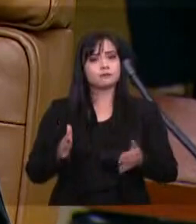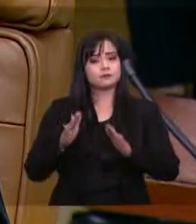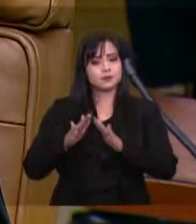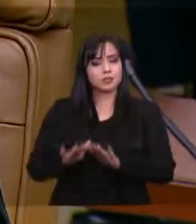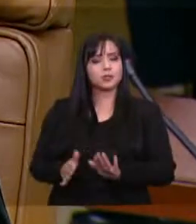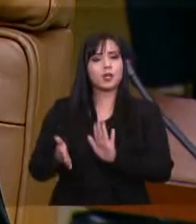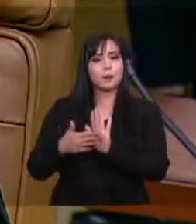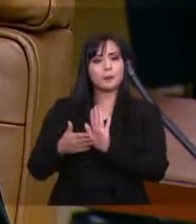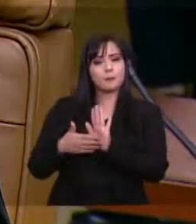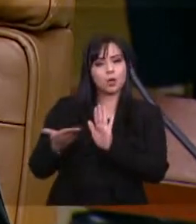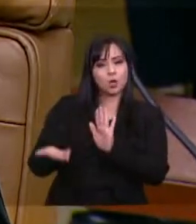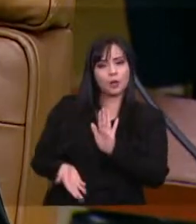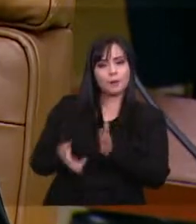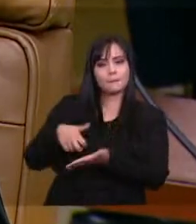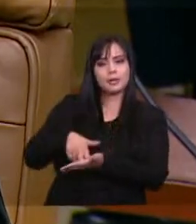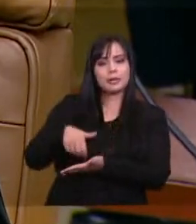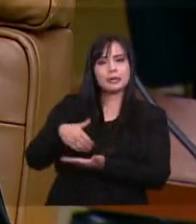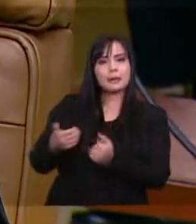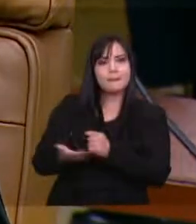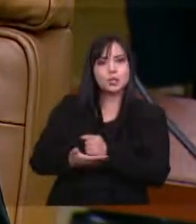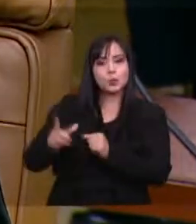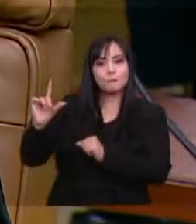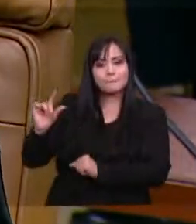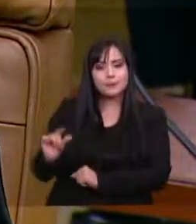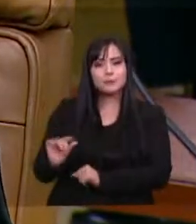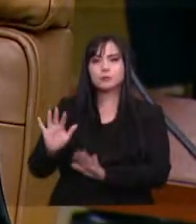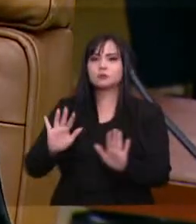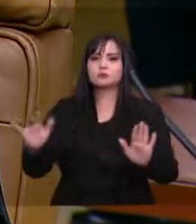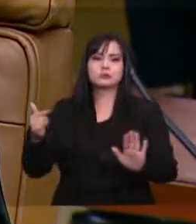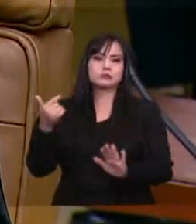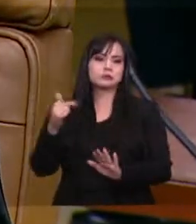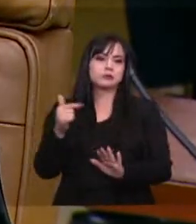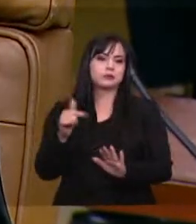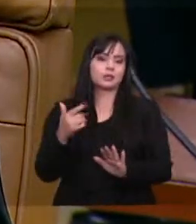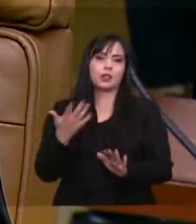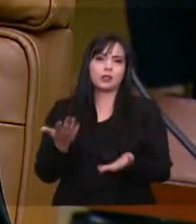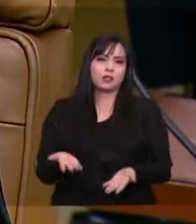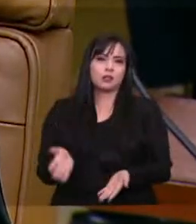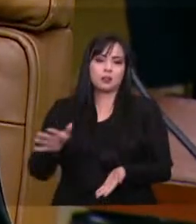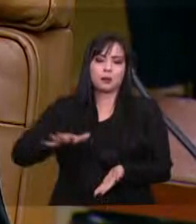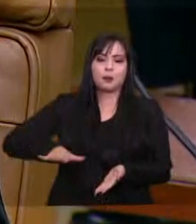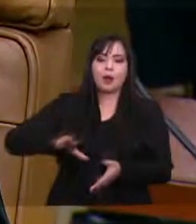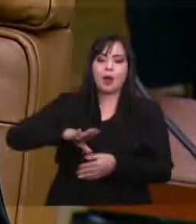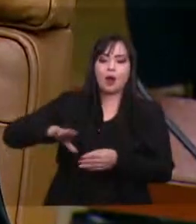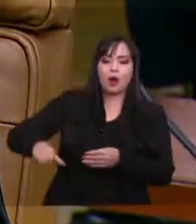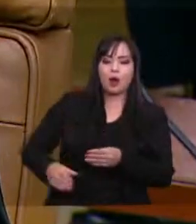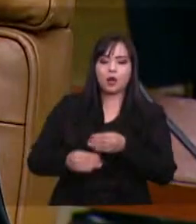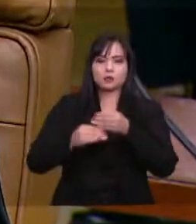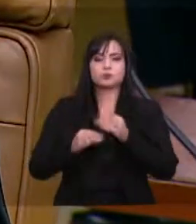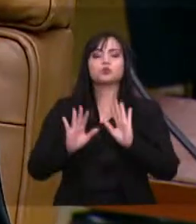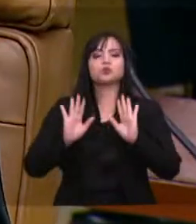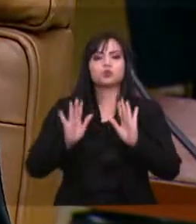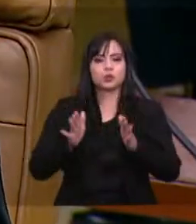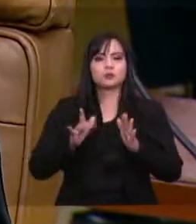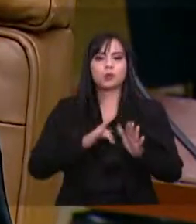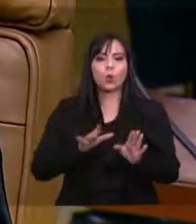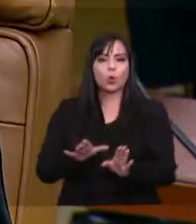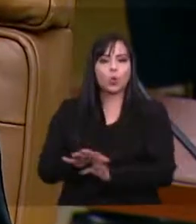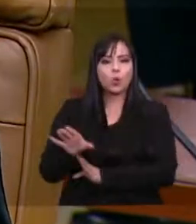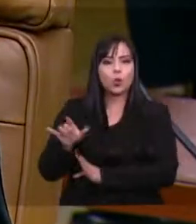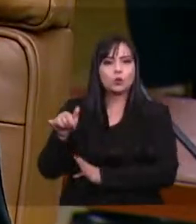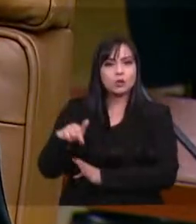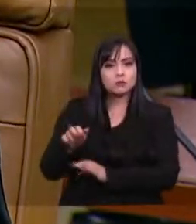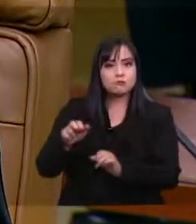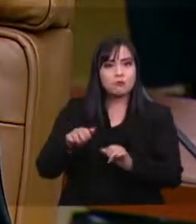como propõe a pena base no mínimo legal e não havendo então espaço para decréscimo o que aliás é orientação